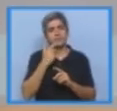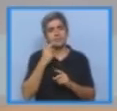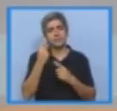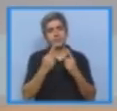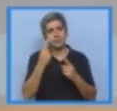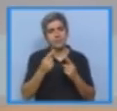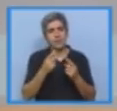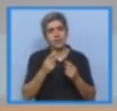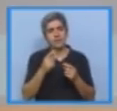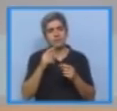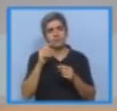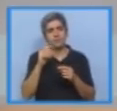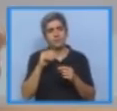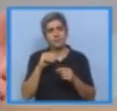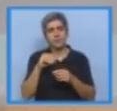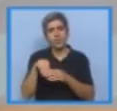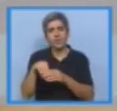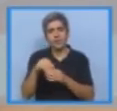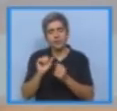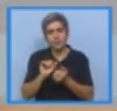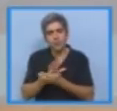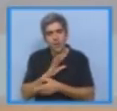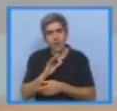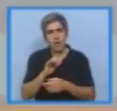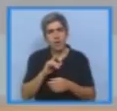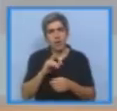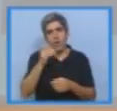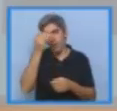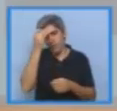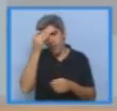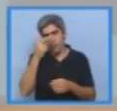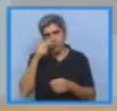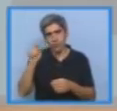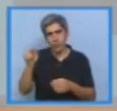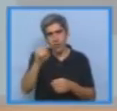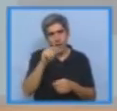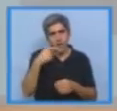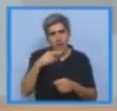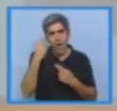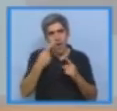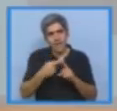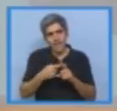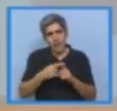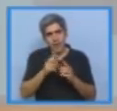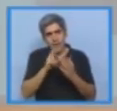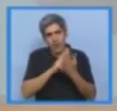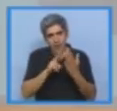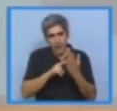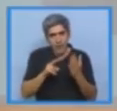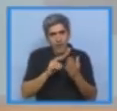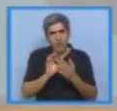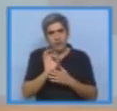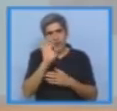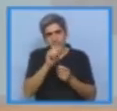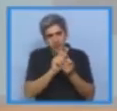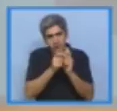alguns meios mesmo jornalísticos, de pessoas ligadas a este mundo da opinião, que vai havendo quem leia, quem nos